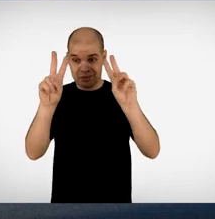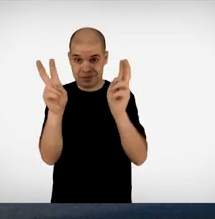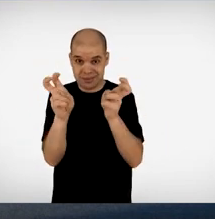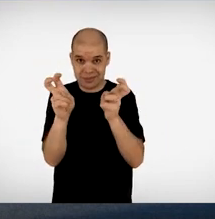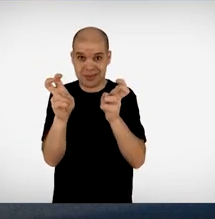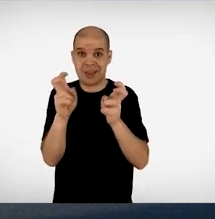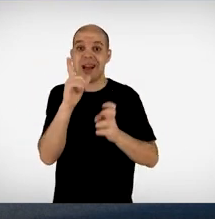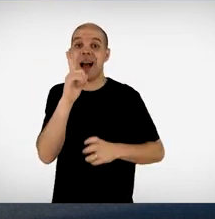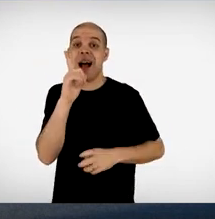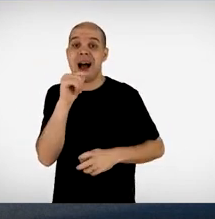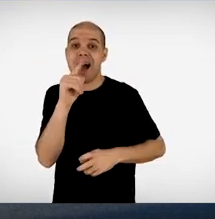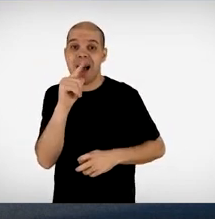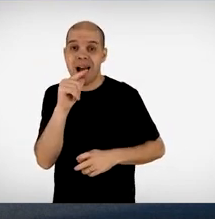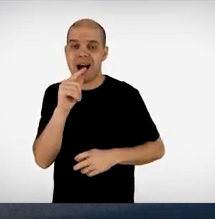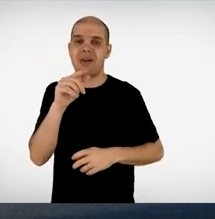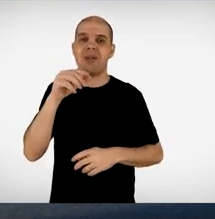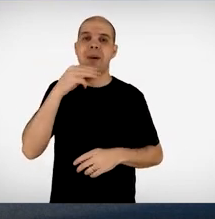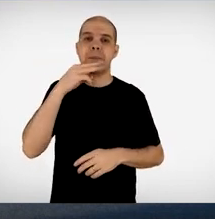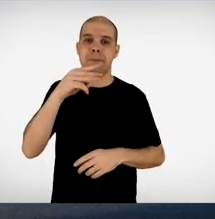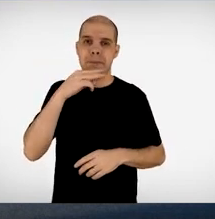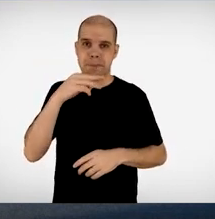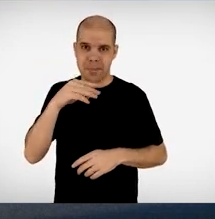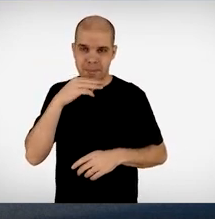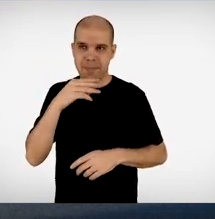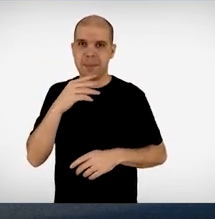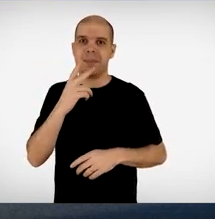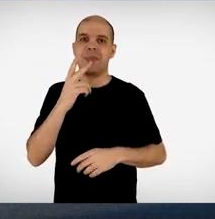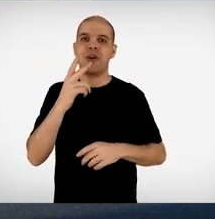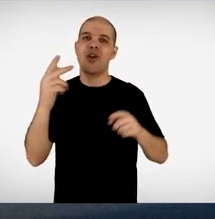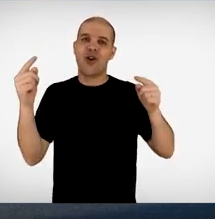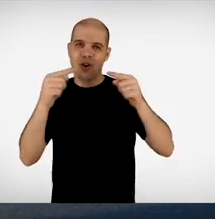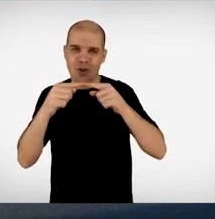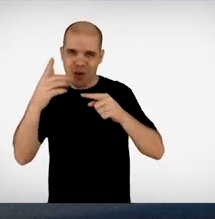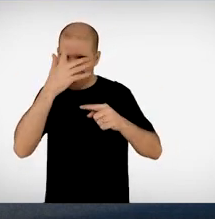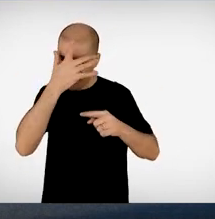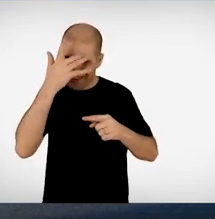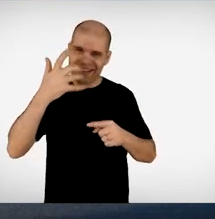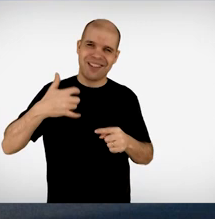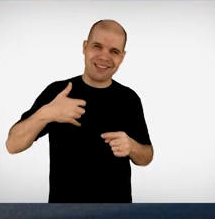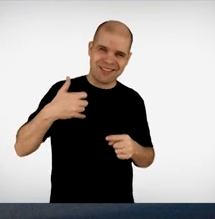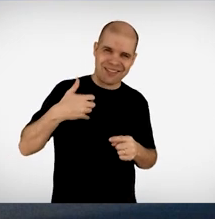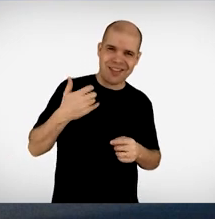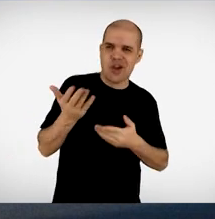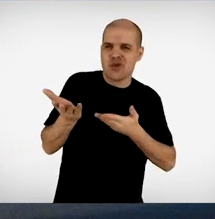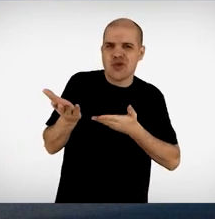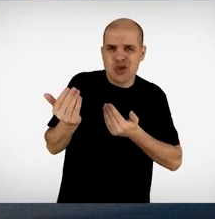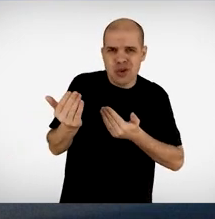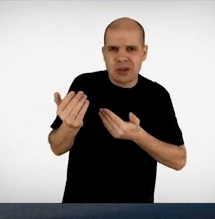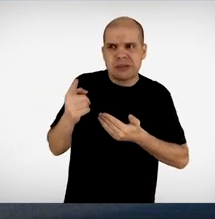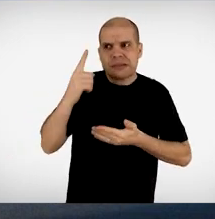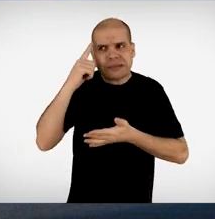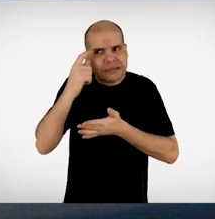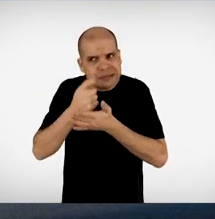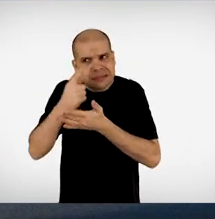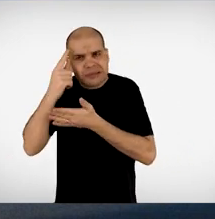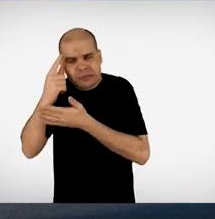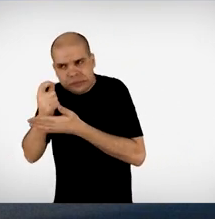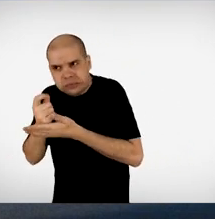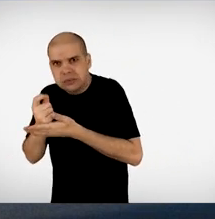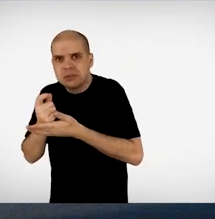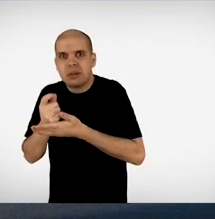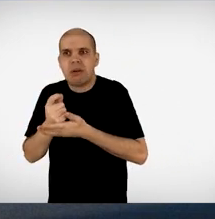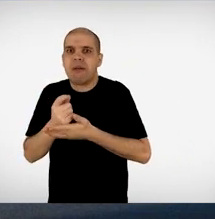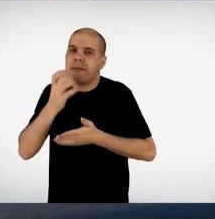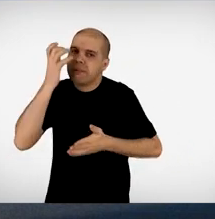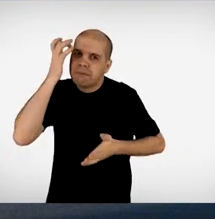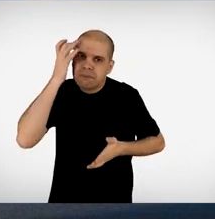uma canseira essa liberdade toda. É uma angústia sem fim. Tem a sua beleza, a sua leveza, mas é muito angustiante.